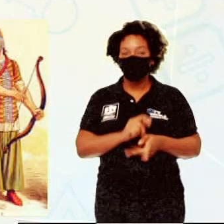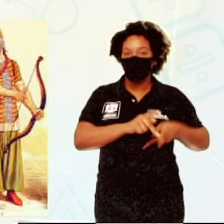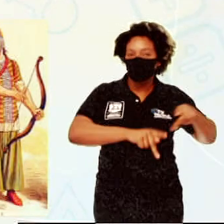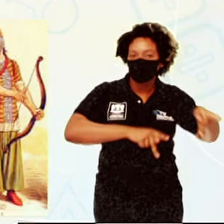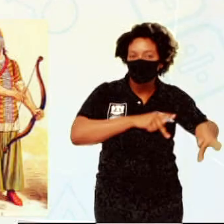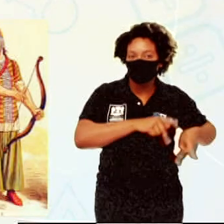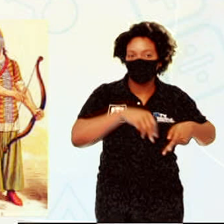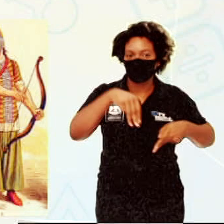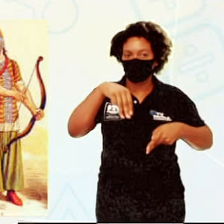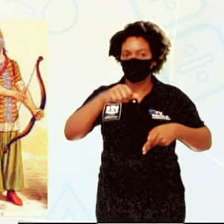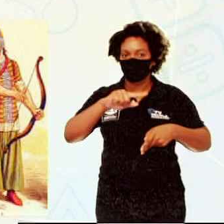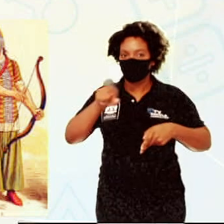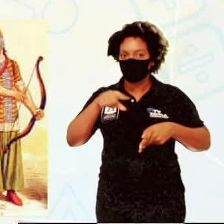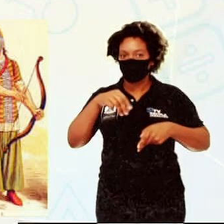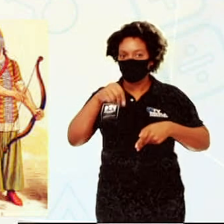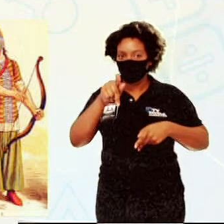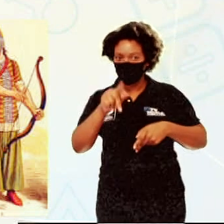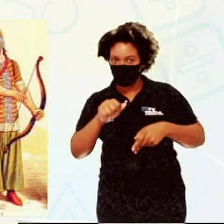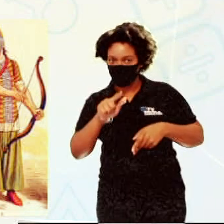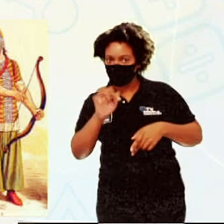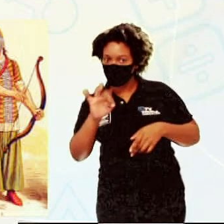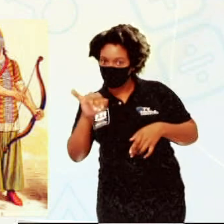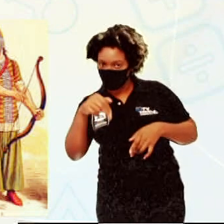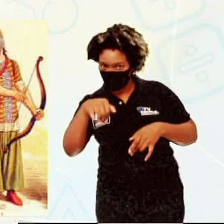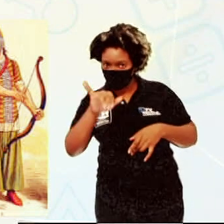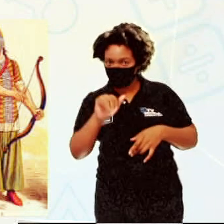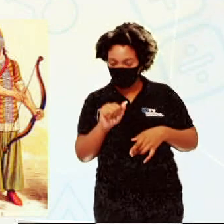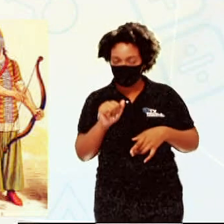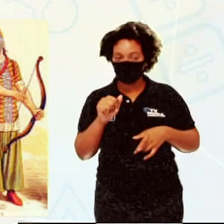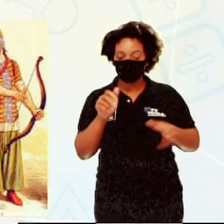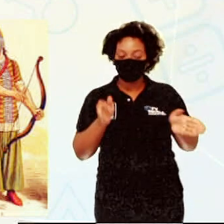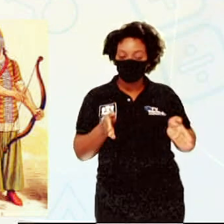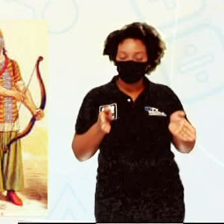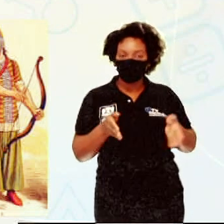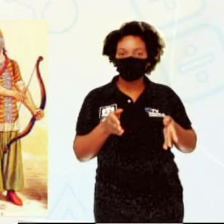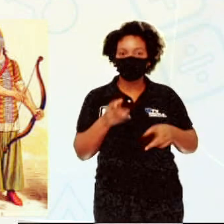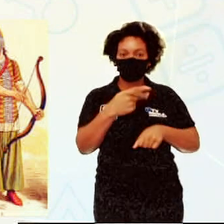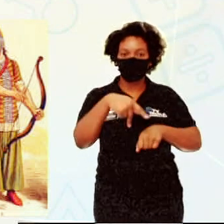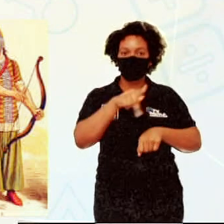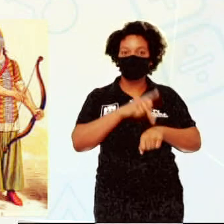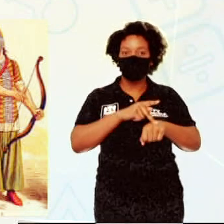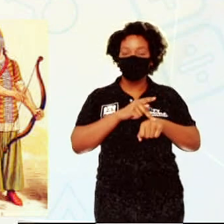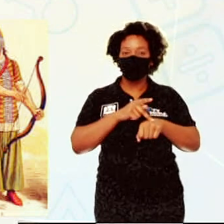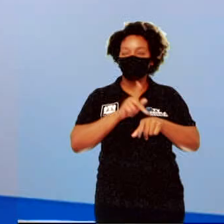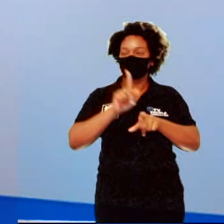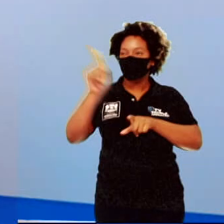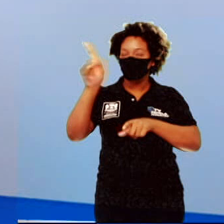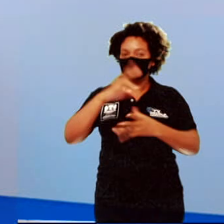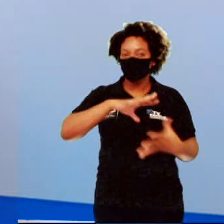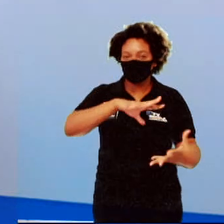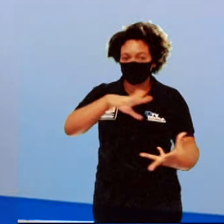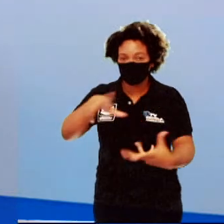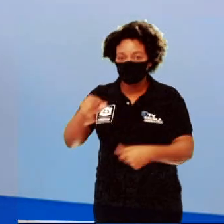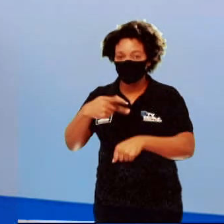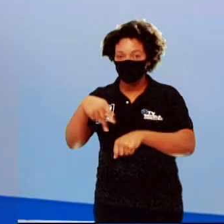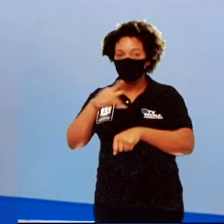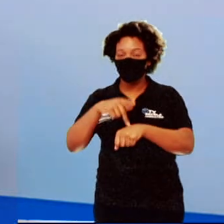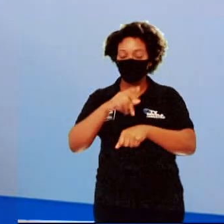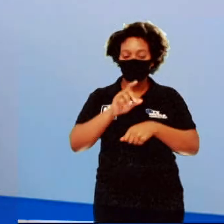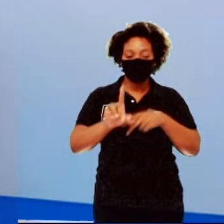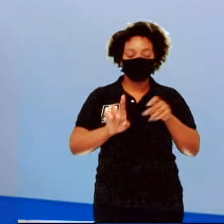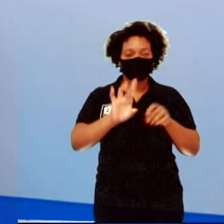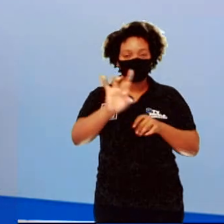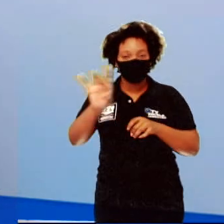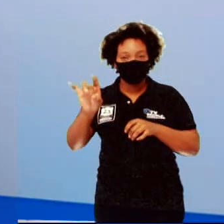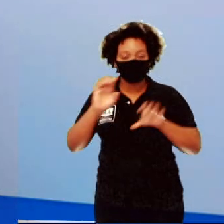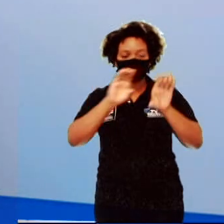chamado Mesopotâmia, onde hoje fica um país chamado Iraque, até os dias de hoje. Cada sociedade foi organizando as